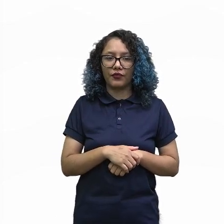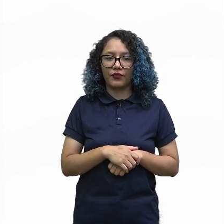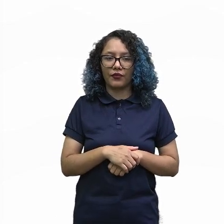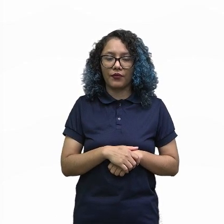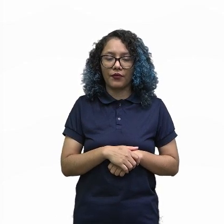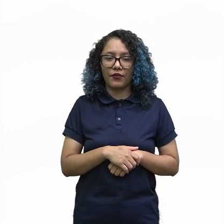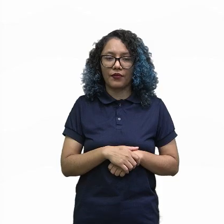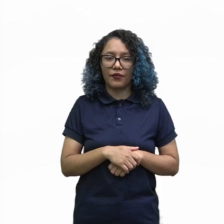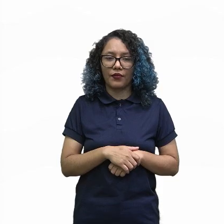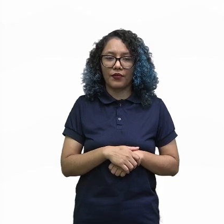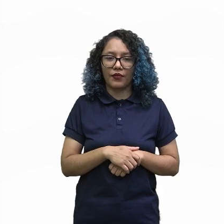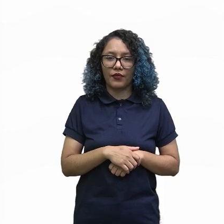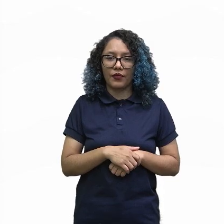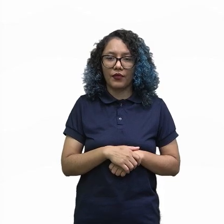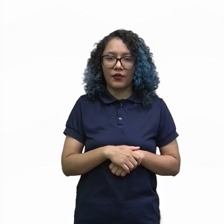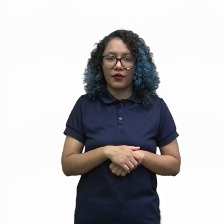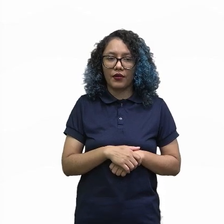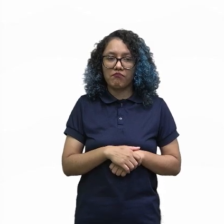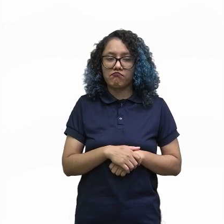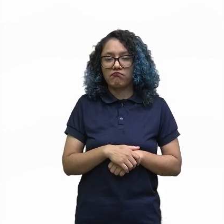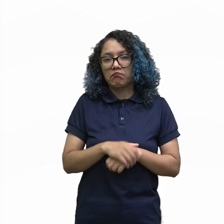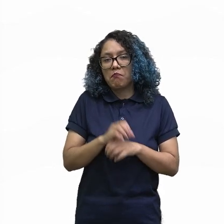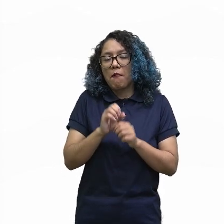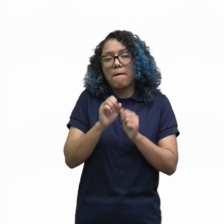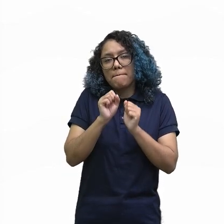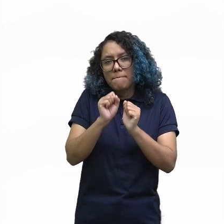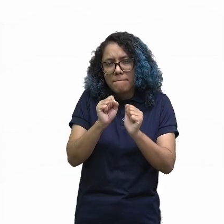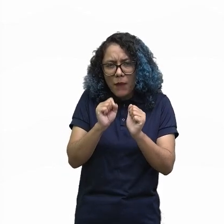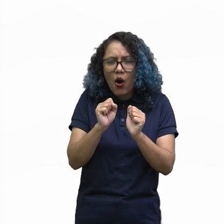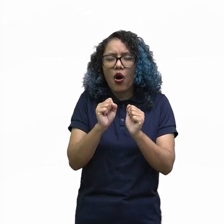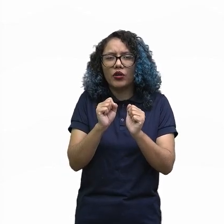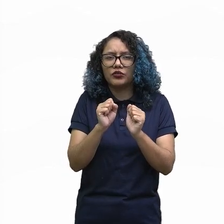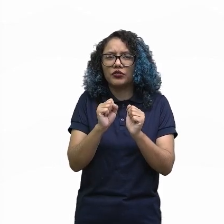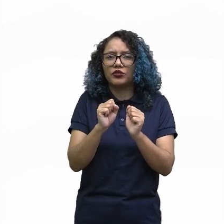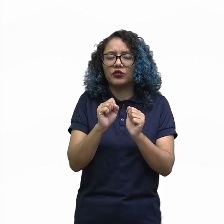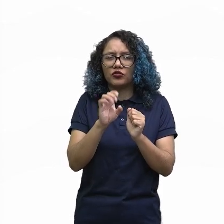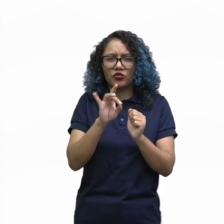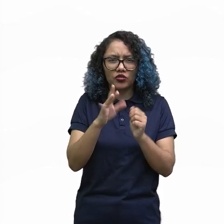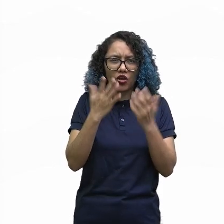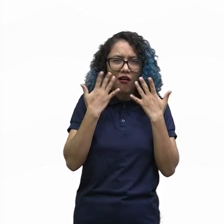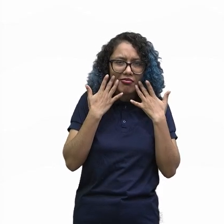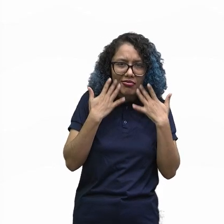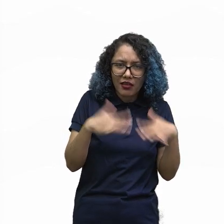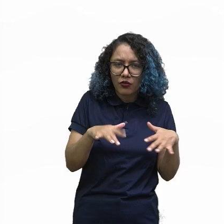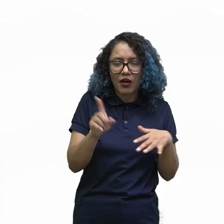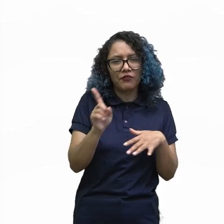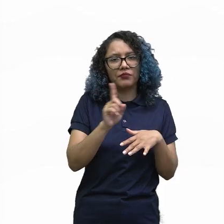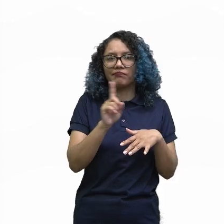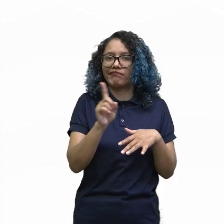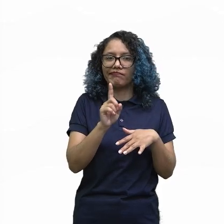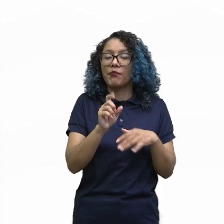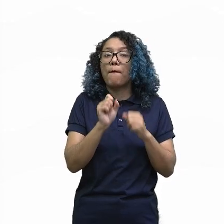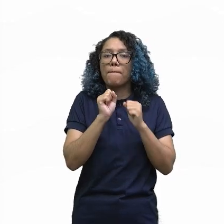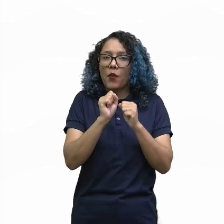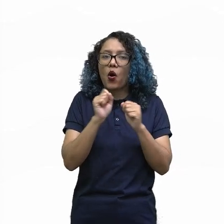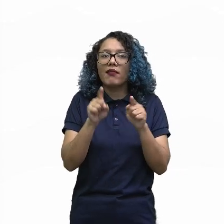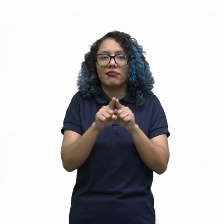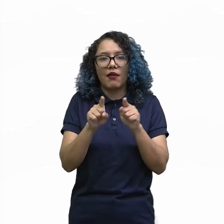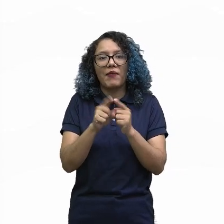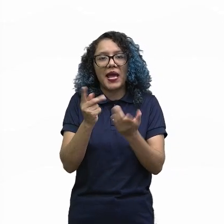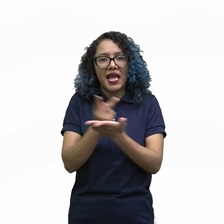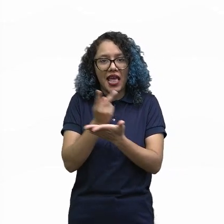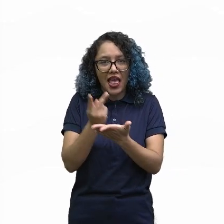acidente de magnitude natural, como terremoto, né, como tsunami. Não, no caso aqui, foi um erro